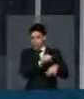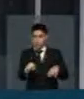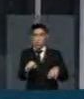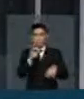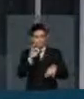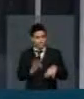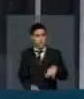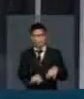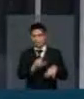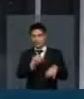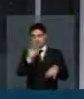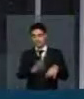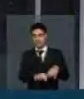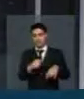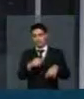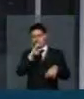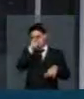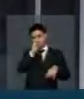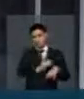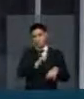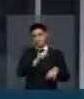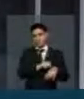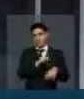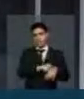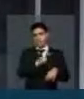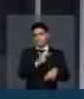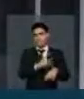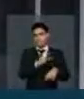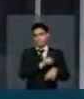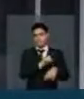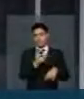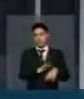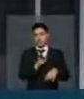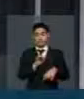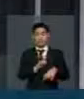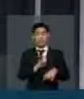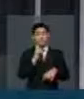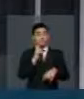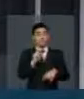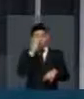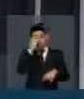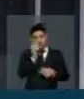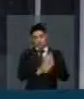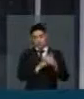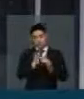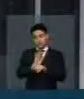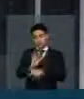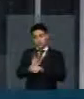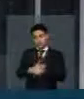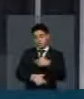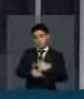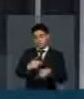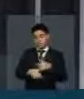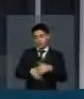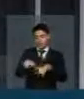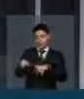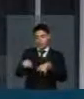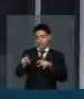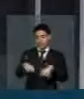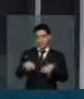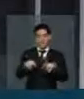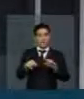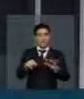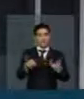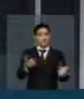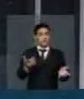seja exercida na plenitude para os trabalhadores rurais. E, para